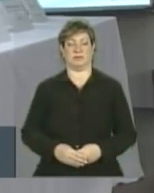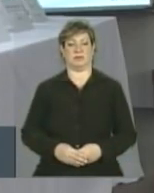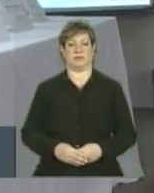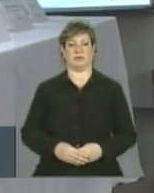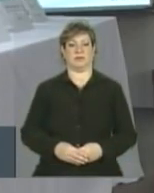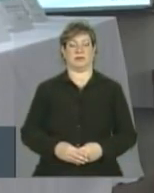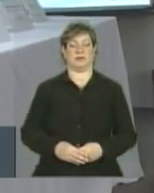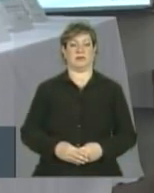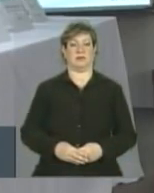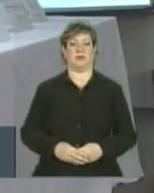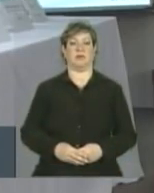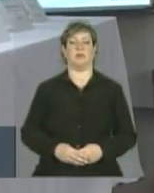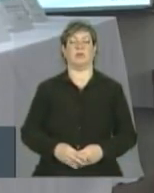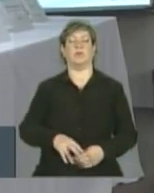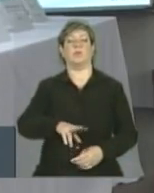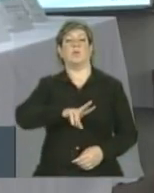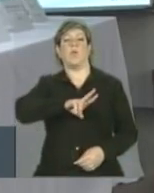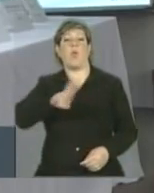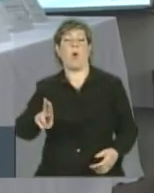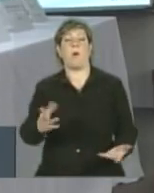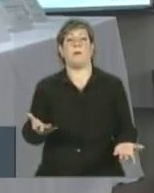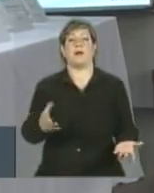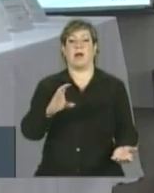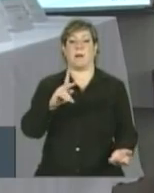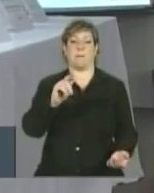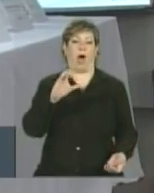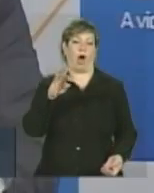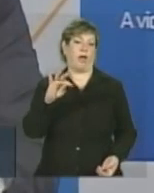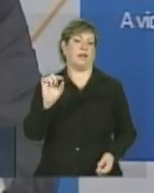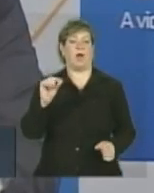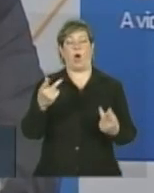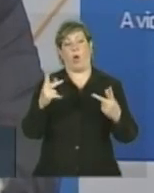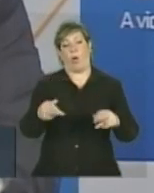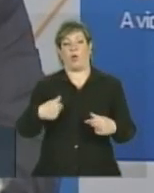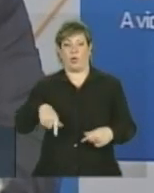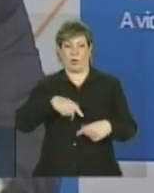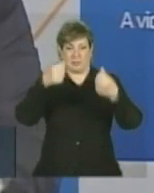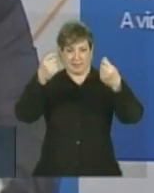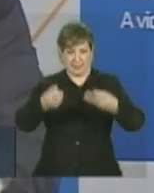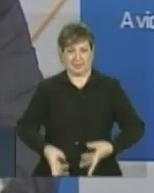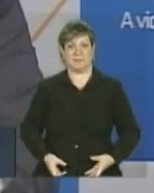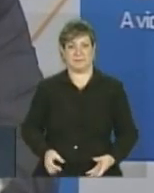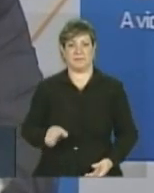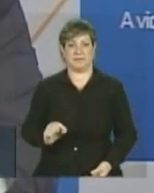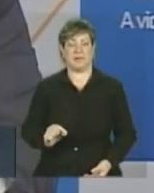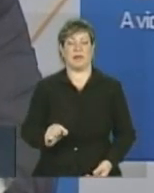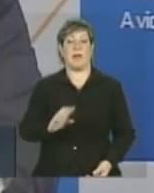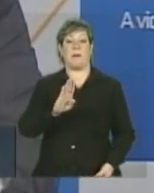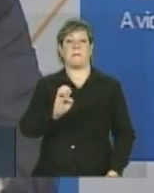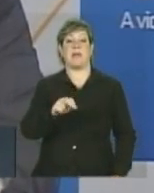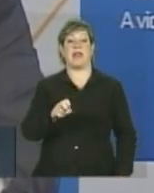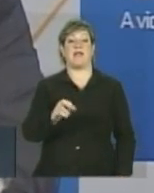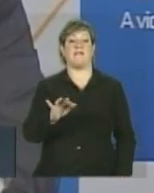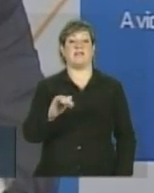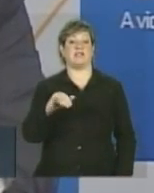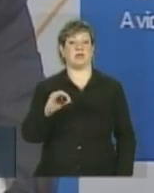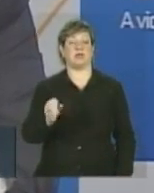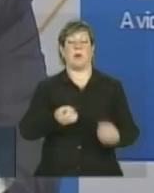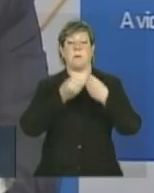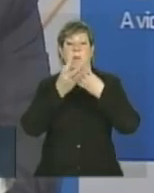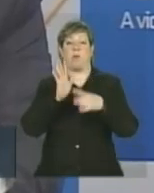a designação melhor, mas é como a gente fala internamente, um pacote de benefícios que,